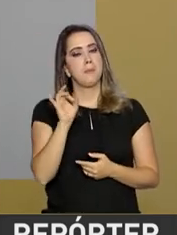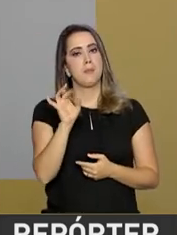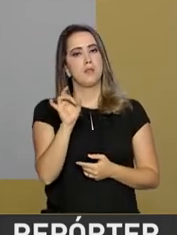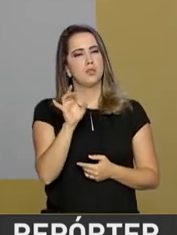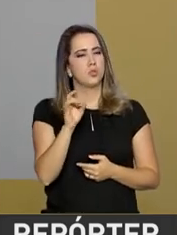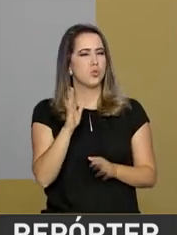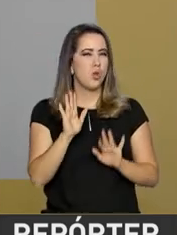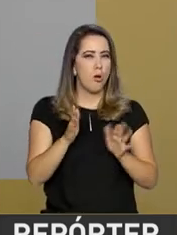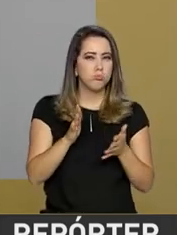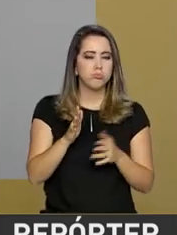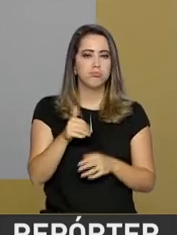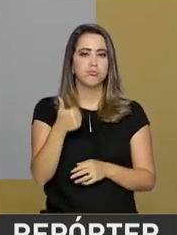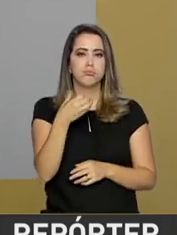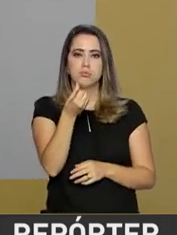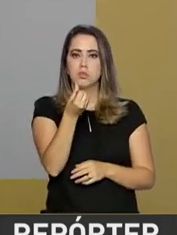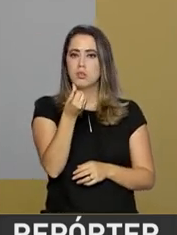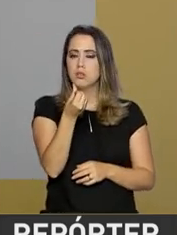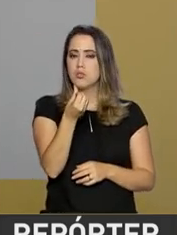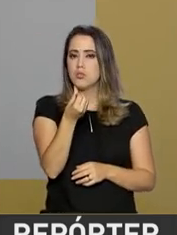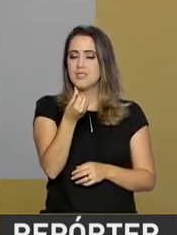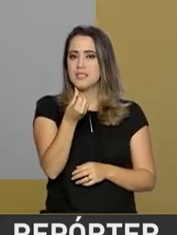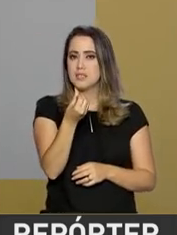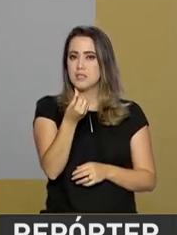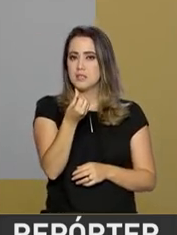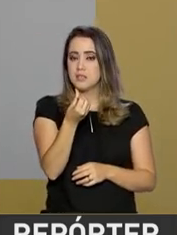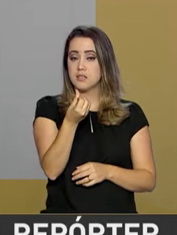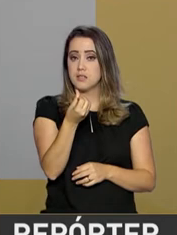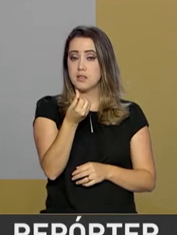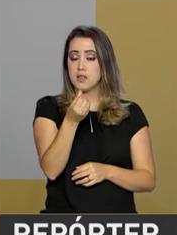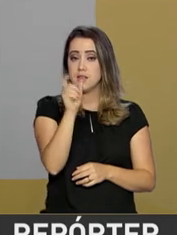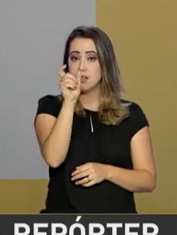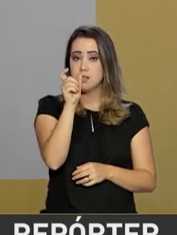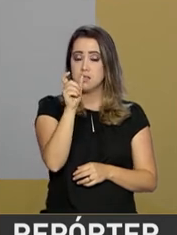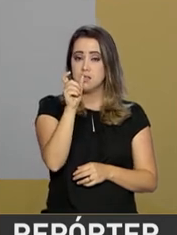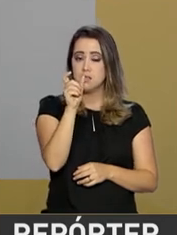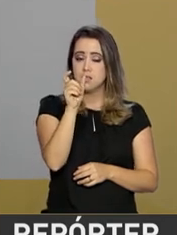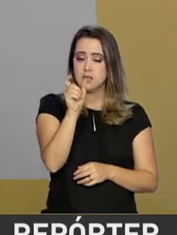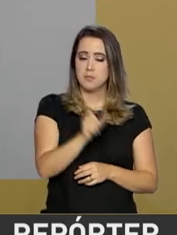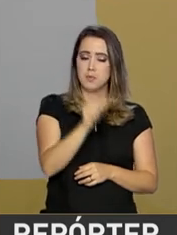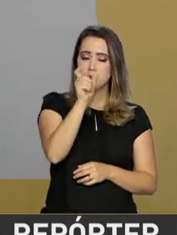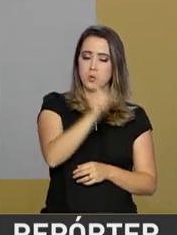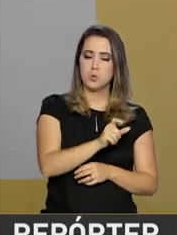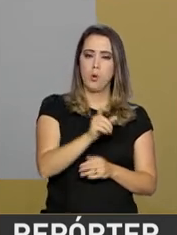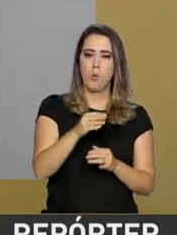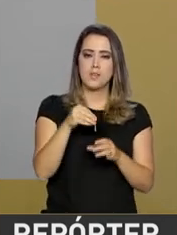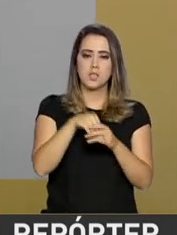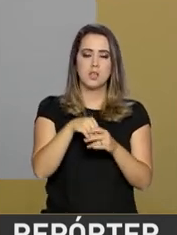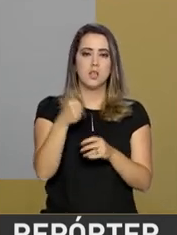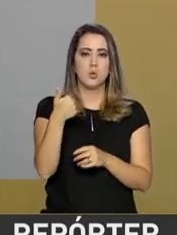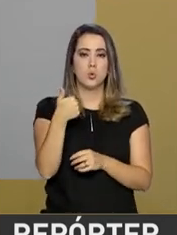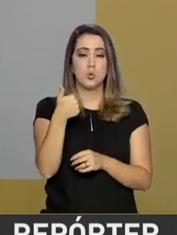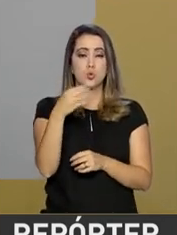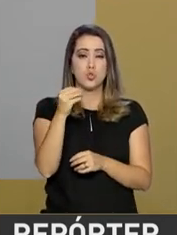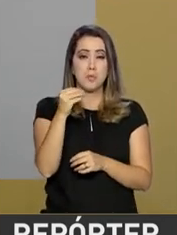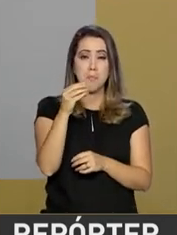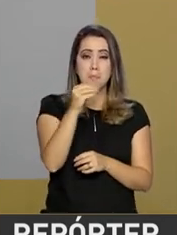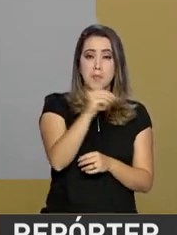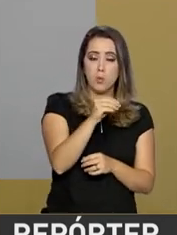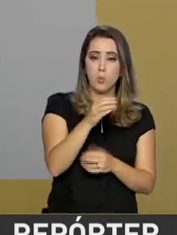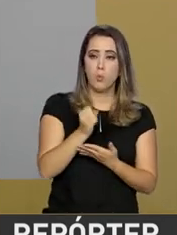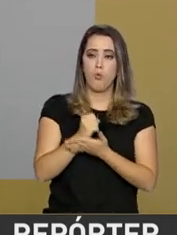apenas 16 a cada mil pessoas doam sangue. Então, é preciso sensibilizar as pessoas para